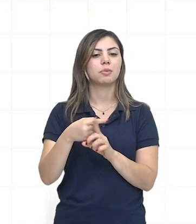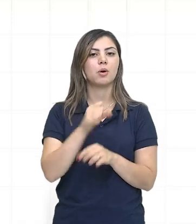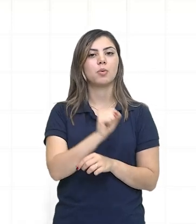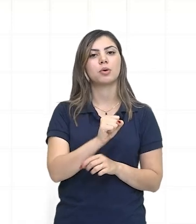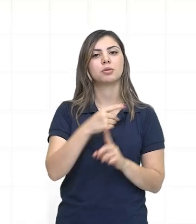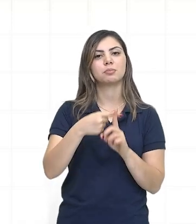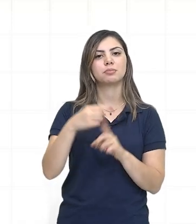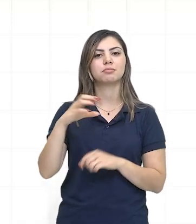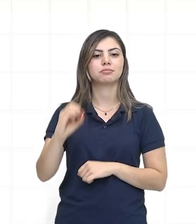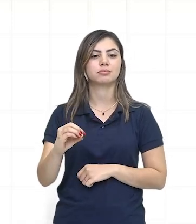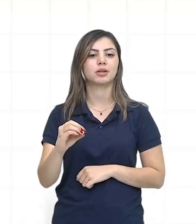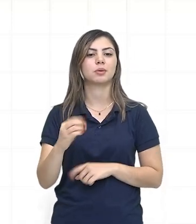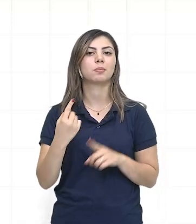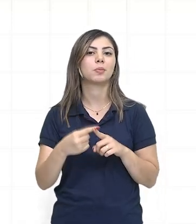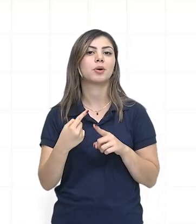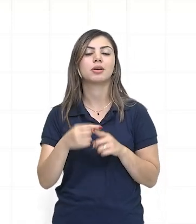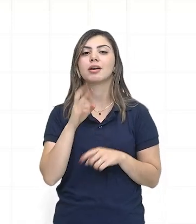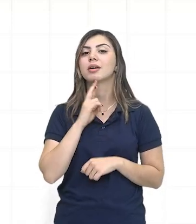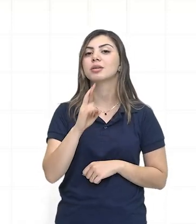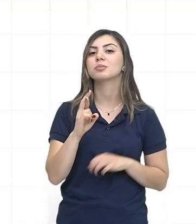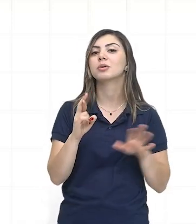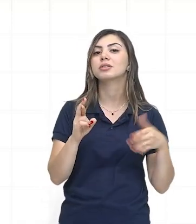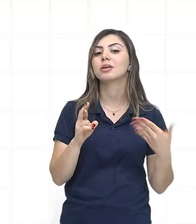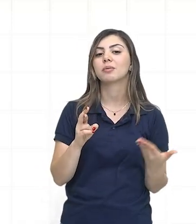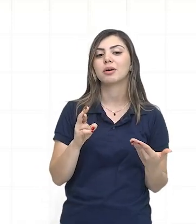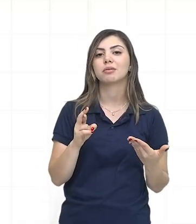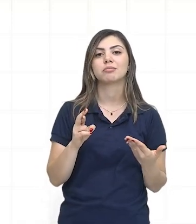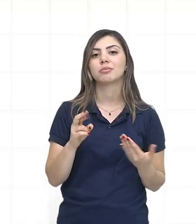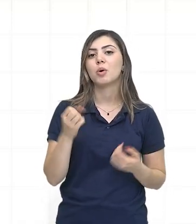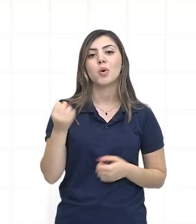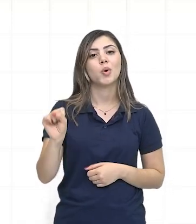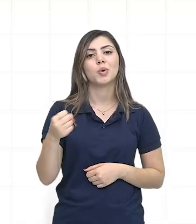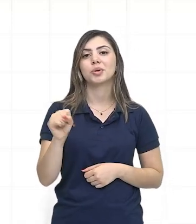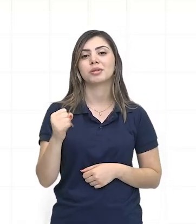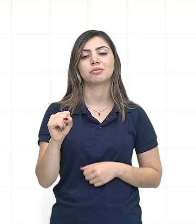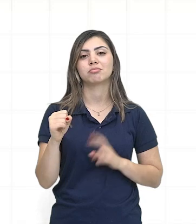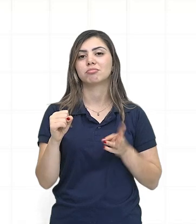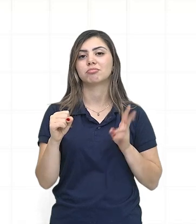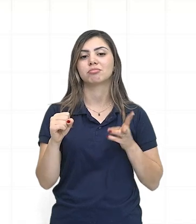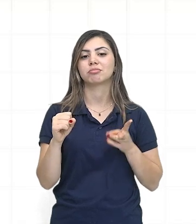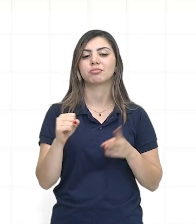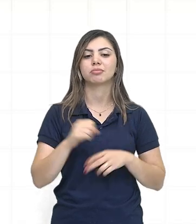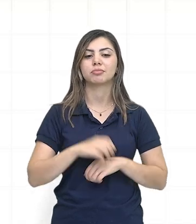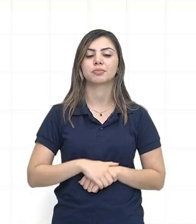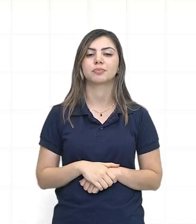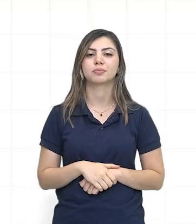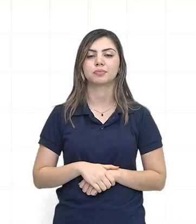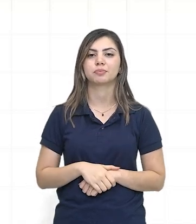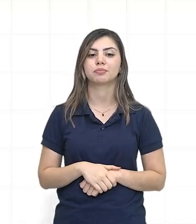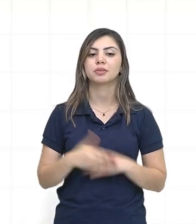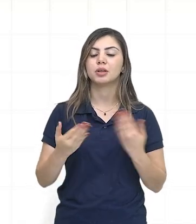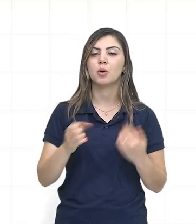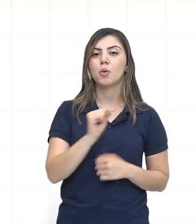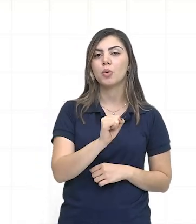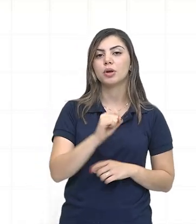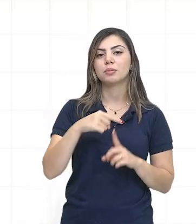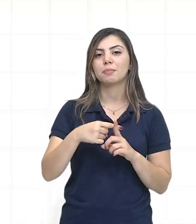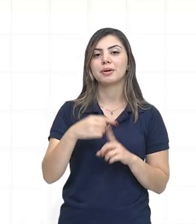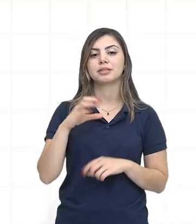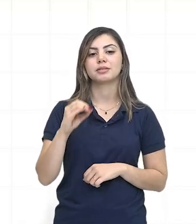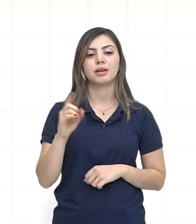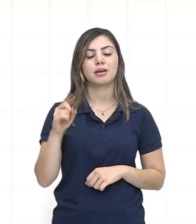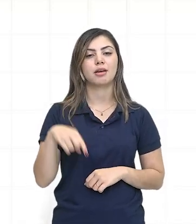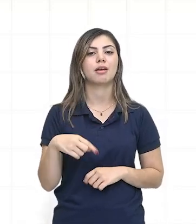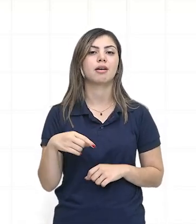mais 0. O resultado de 8 mais 0 não é o próprio 8? Então, 8 mais 0 é uma